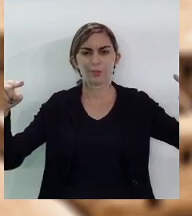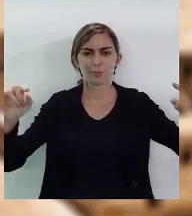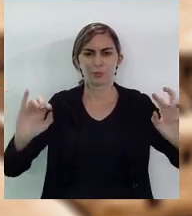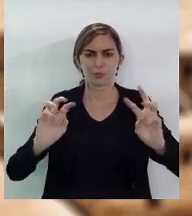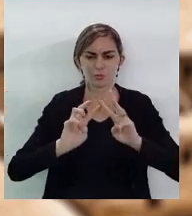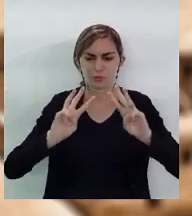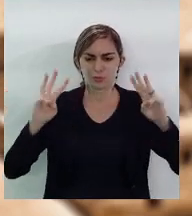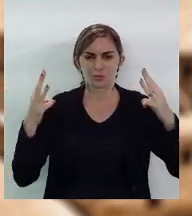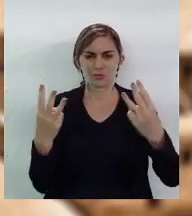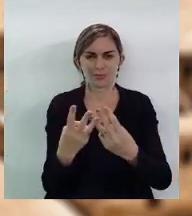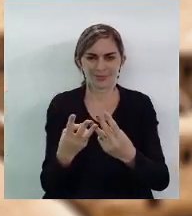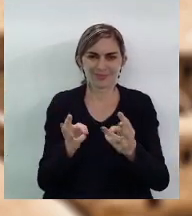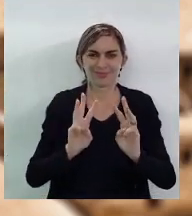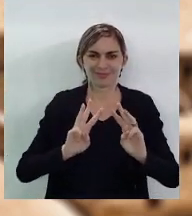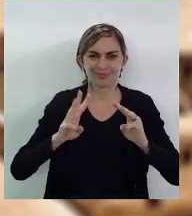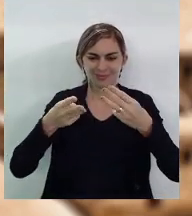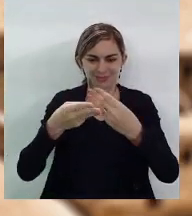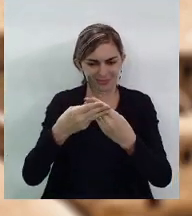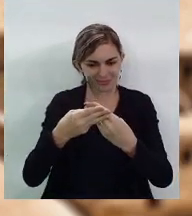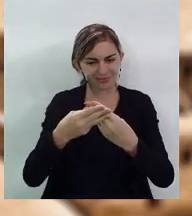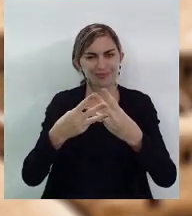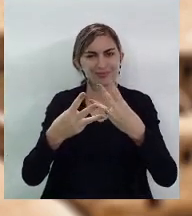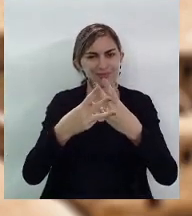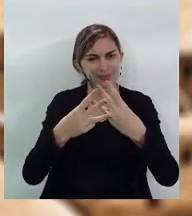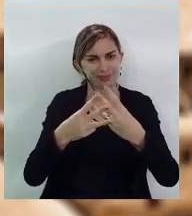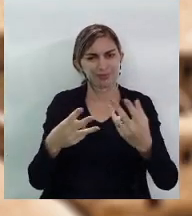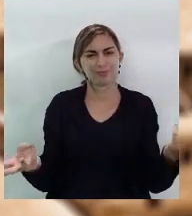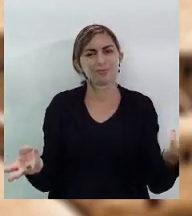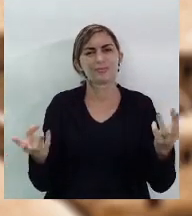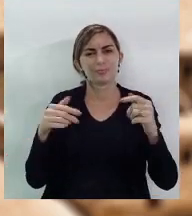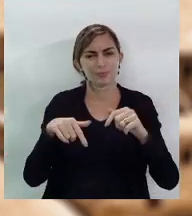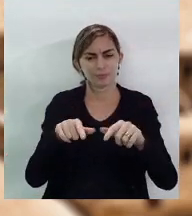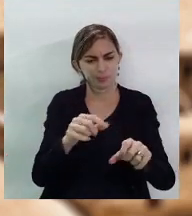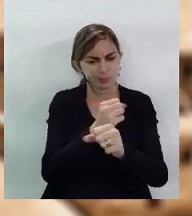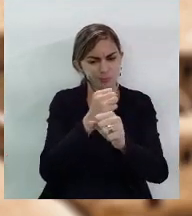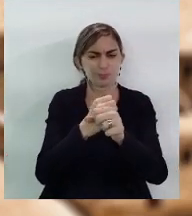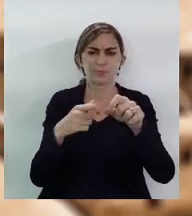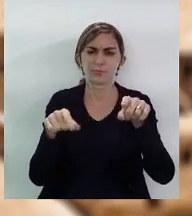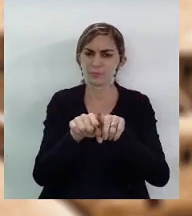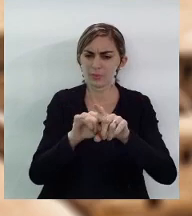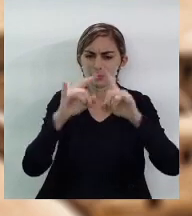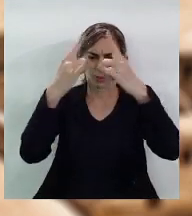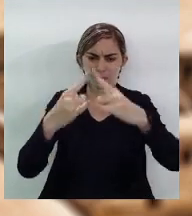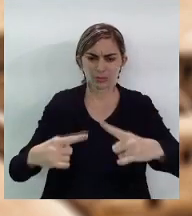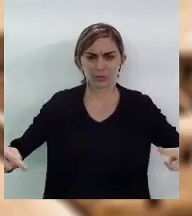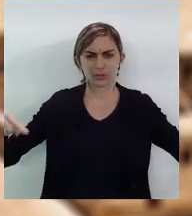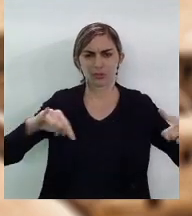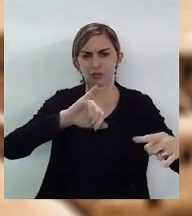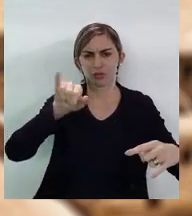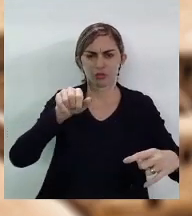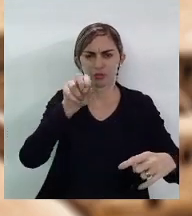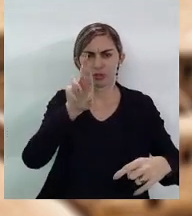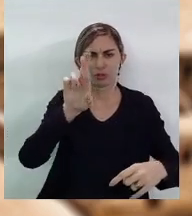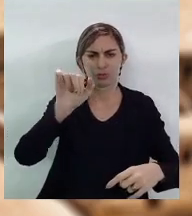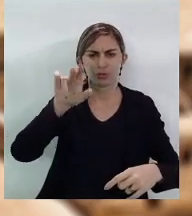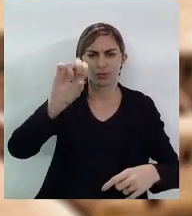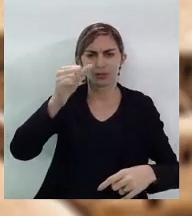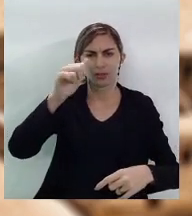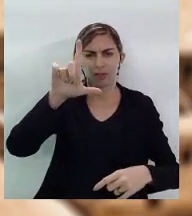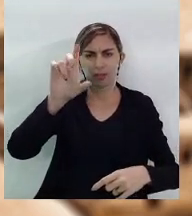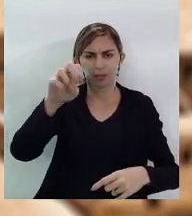Gravem bem esses nomes, Moisés, Davi, Salomão, e também o Templo de Jerusalém. Lembrar